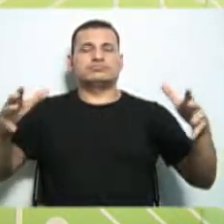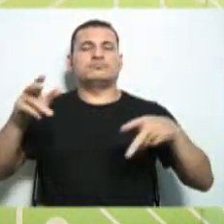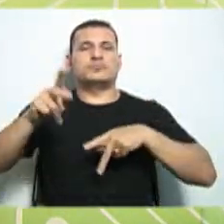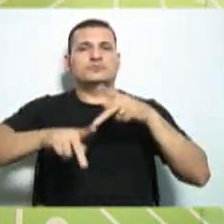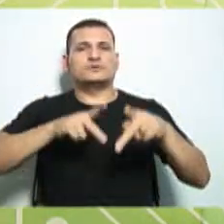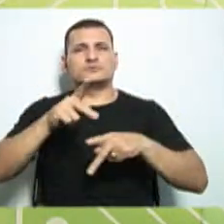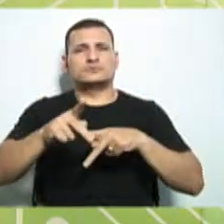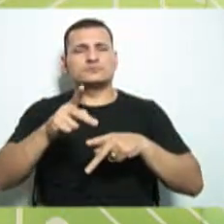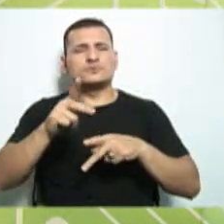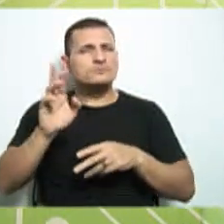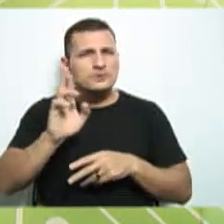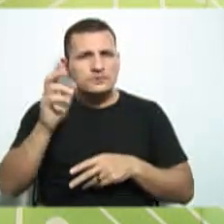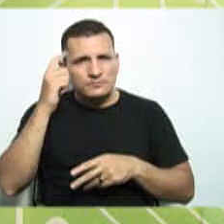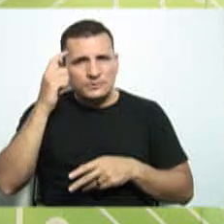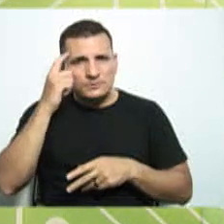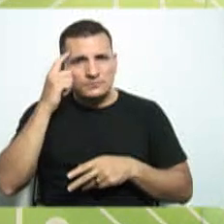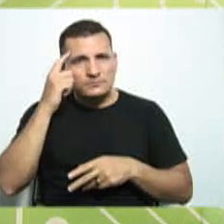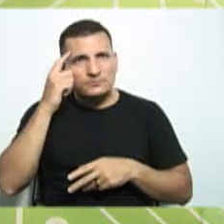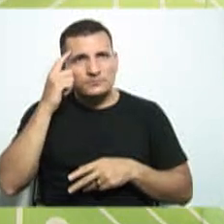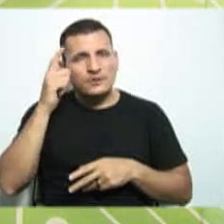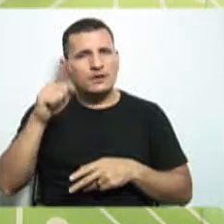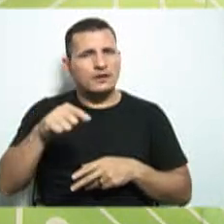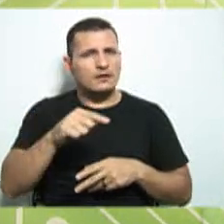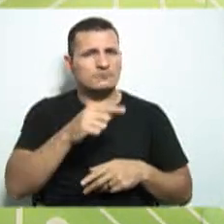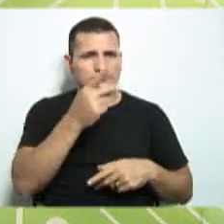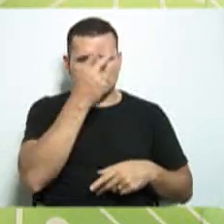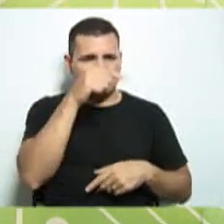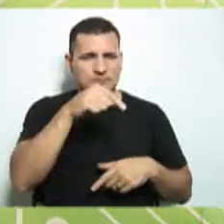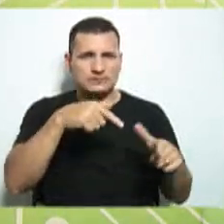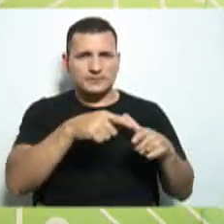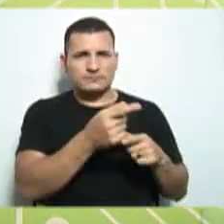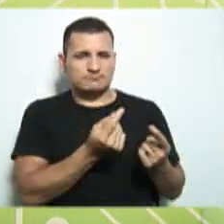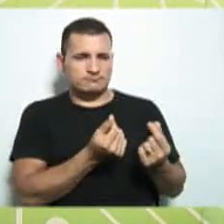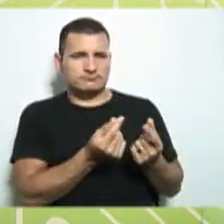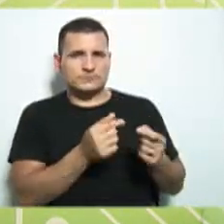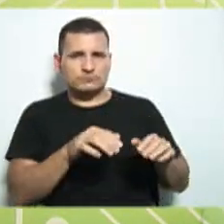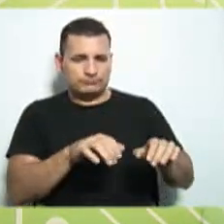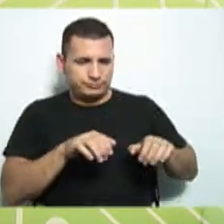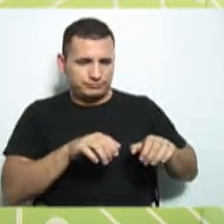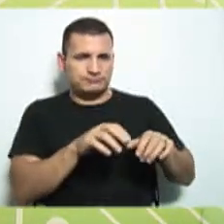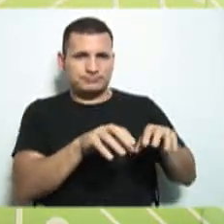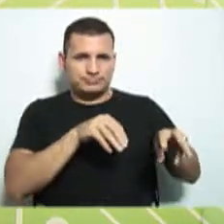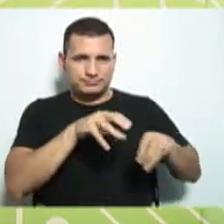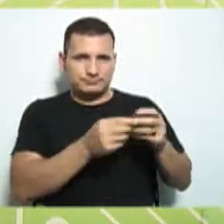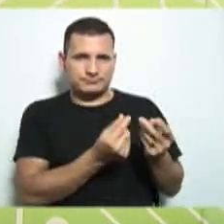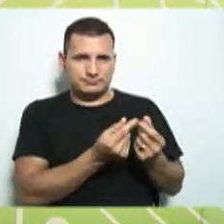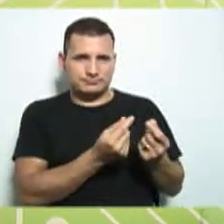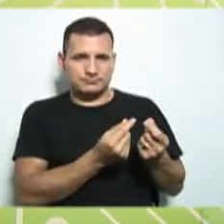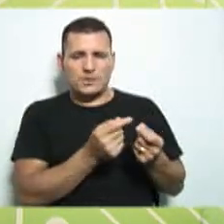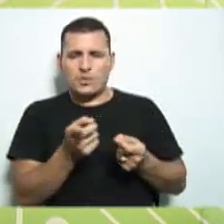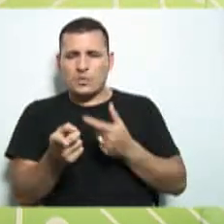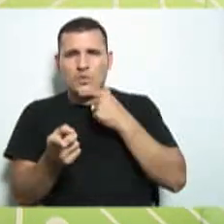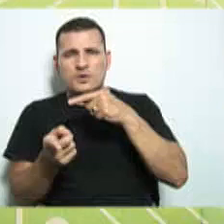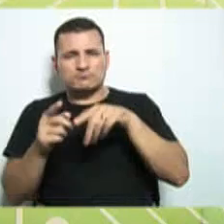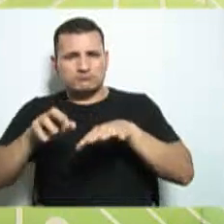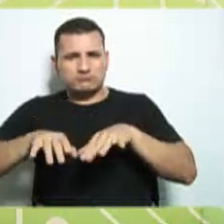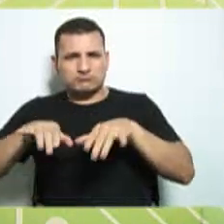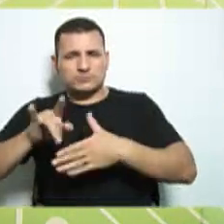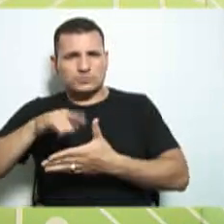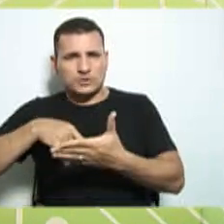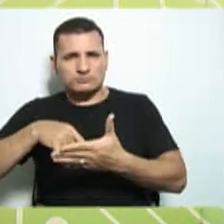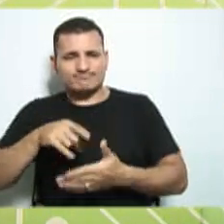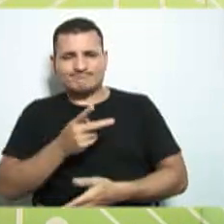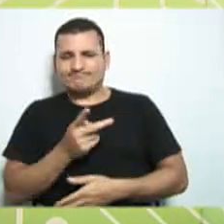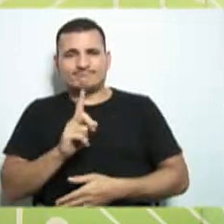Deus, quem é que pensa isso? É o cara que está lá no caixa? Né, o operador de caixa? É o cara que está lá digitando documento? Não. É